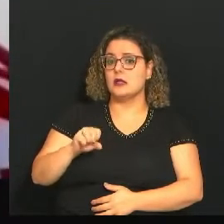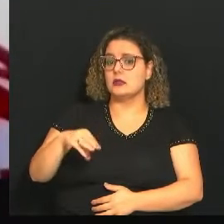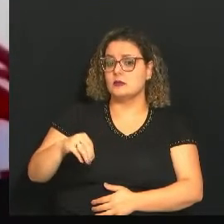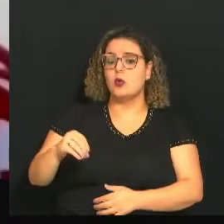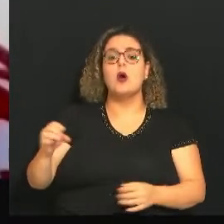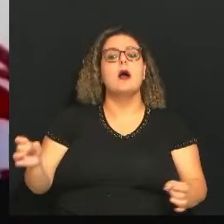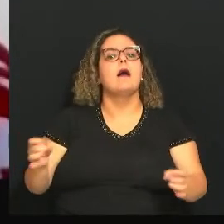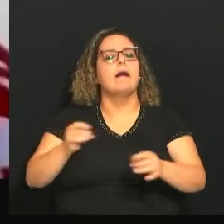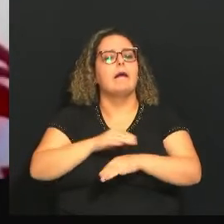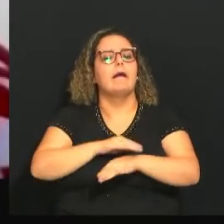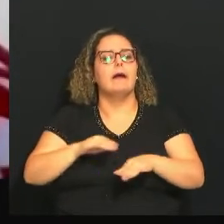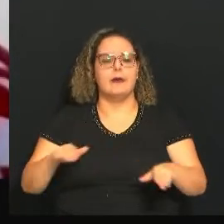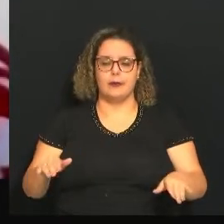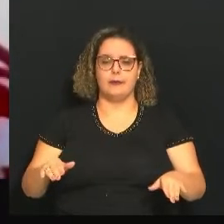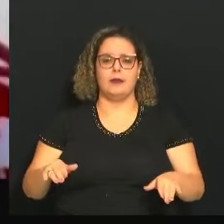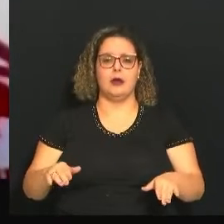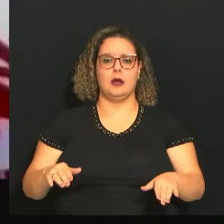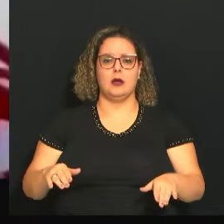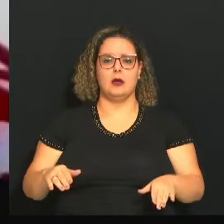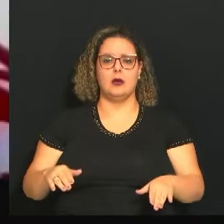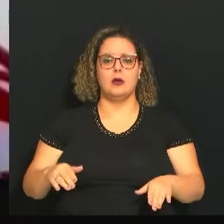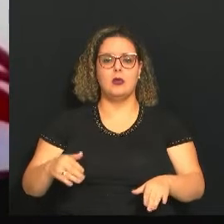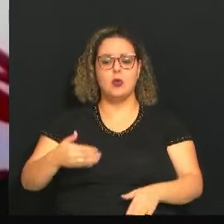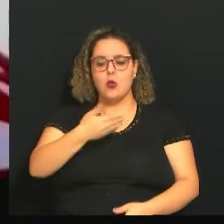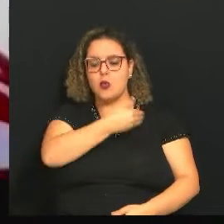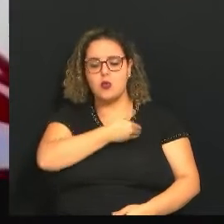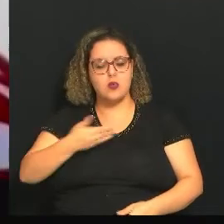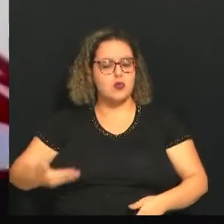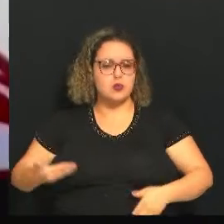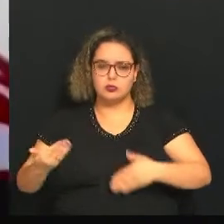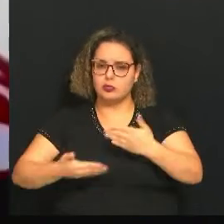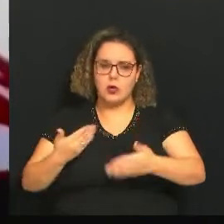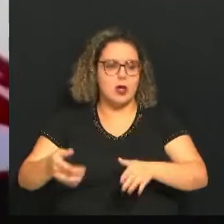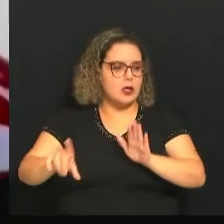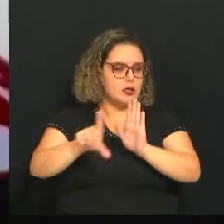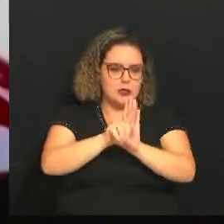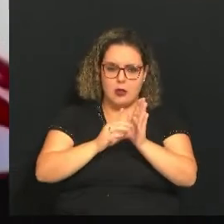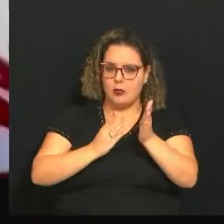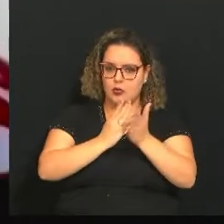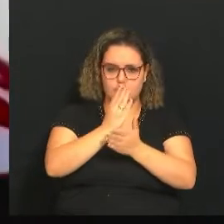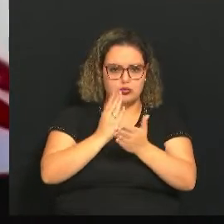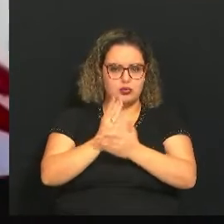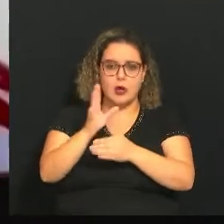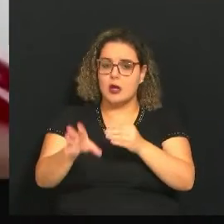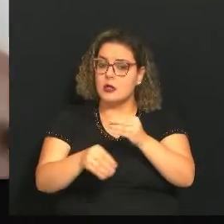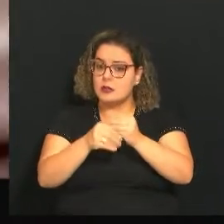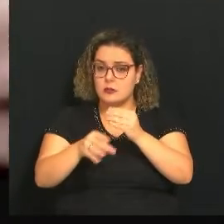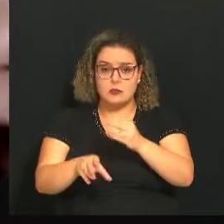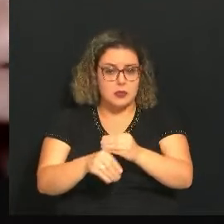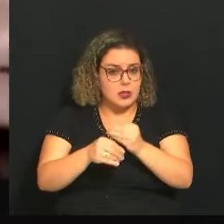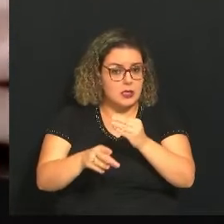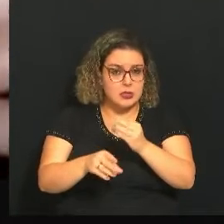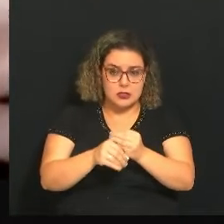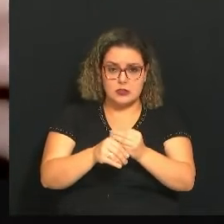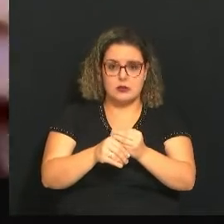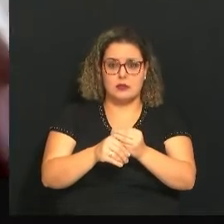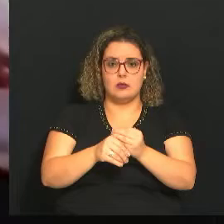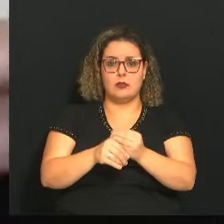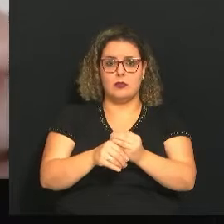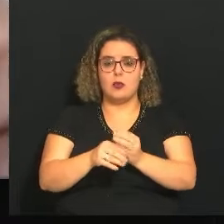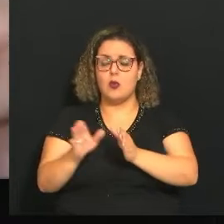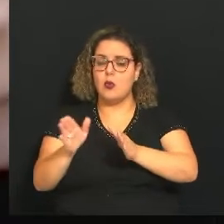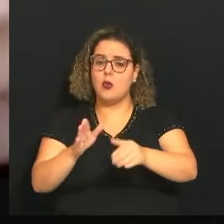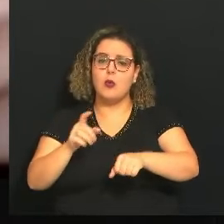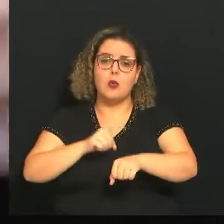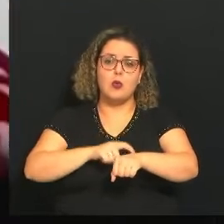está na mídia a todo momento, isso está nas legislações que vêm sendo aprovadas, as emendas complementares. Uma hora eles colocam